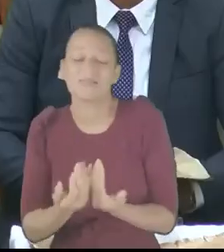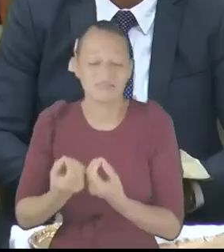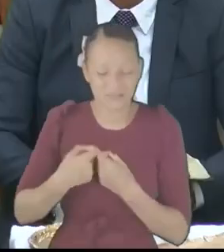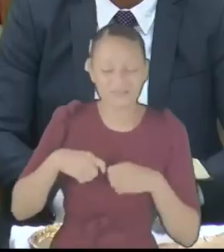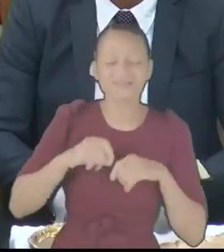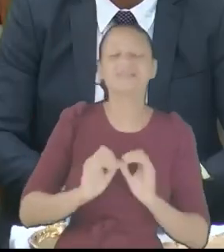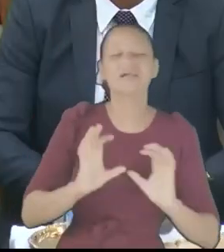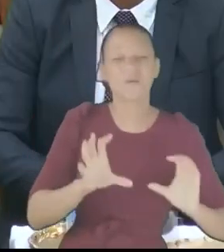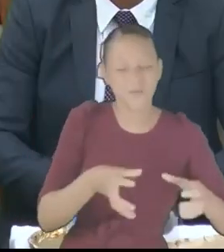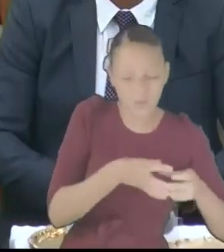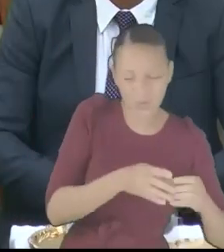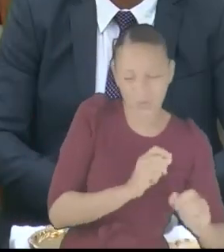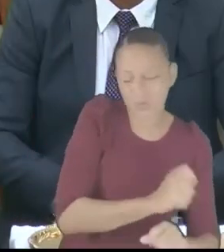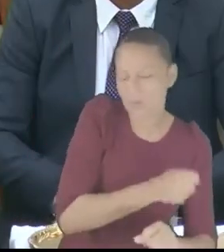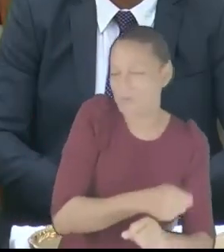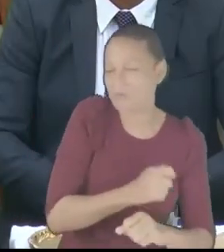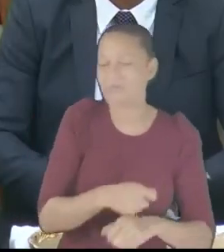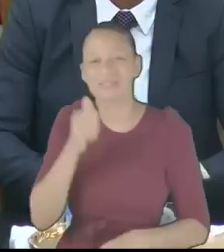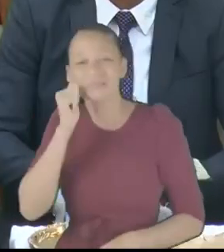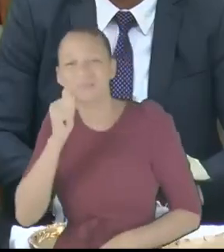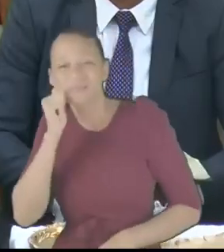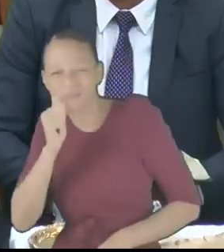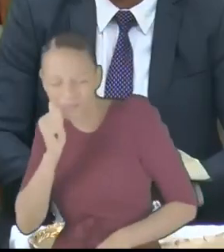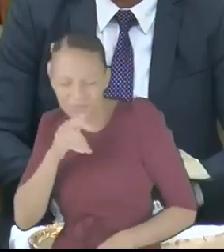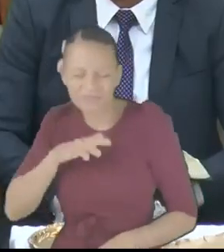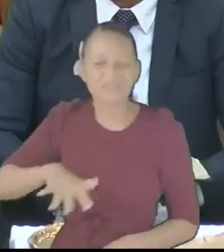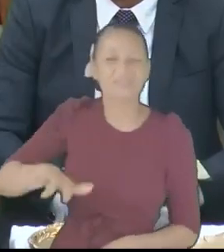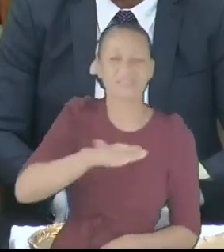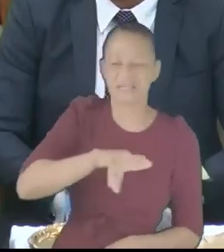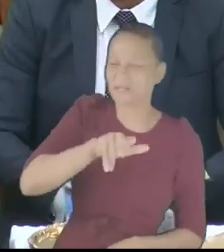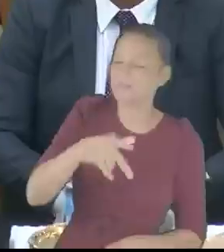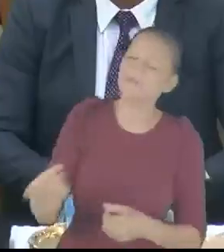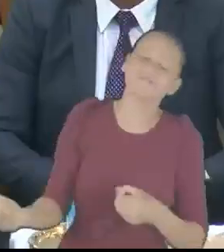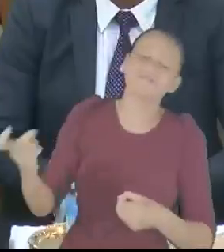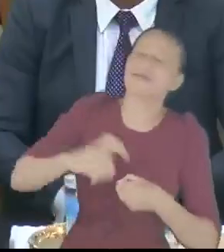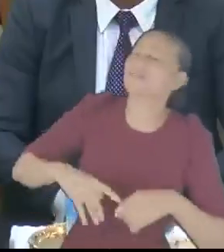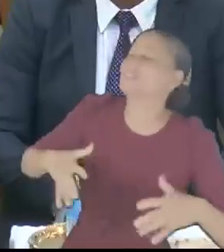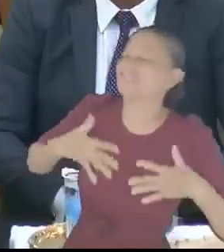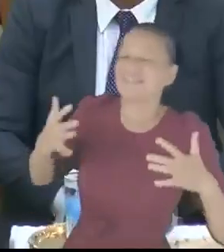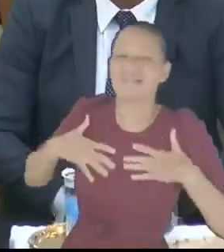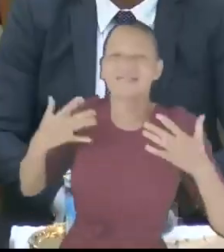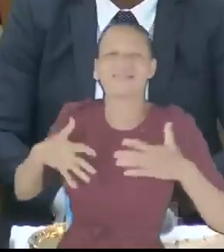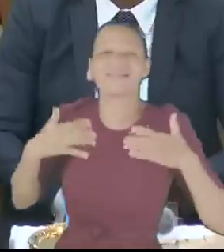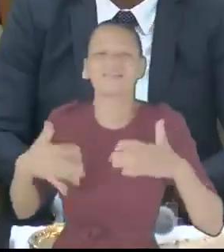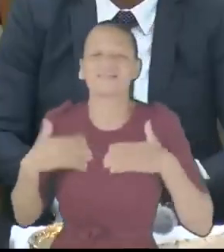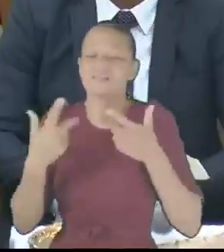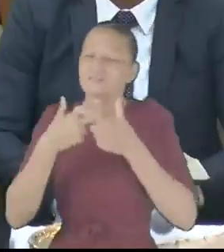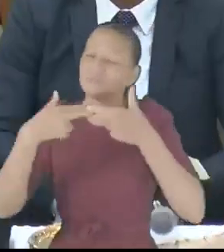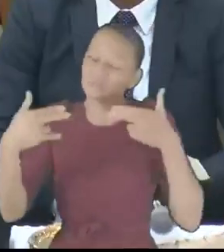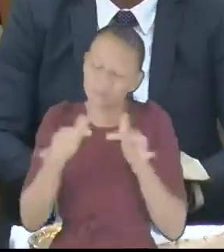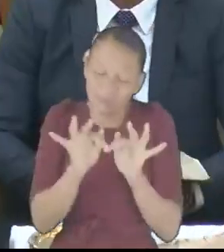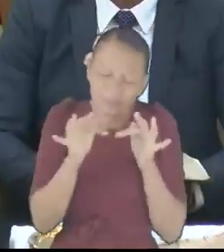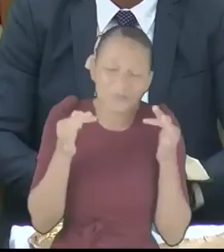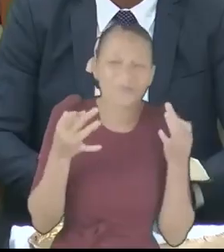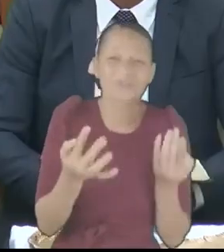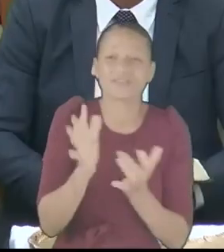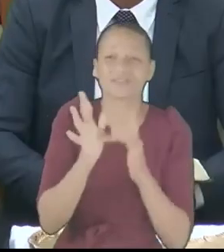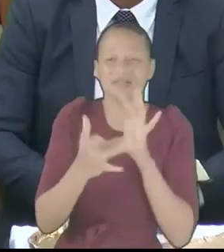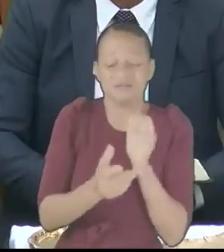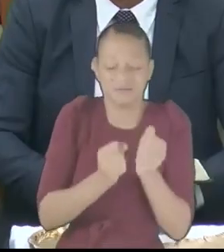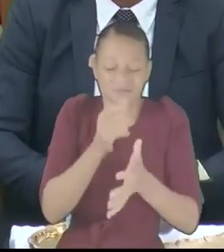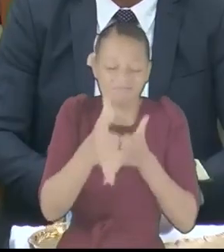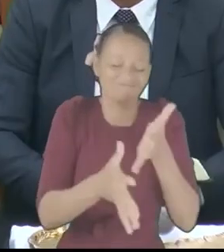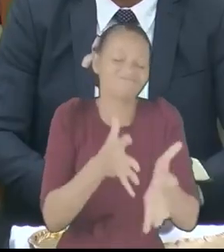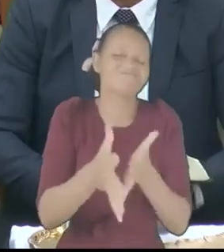nave, senhoras, cobreiros, irmão, vamos voltar a nos alegrar com as coisas simples que Jesus fez por